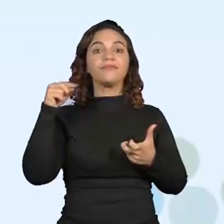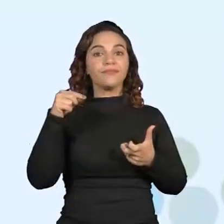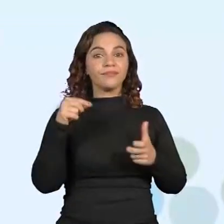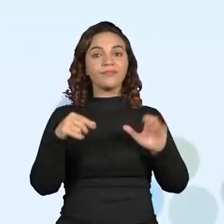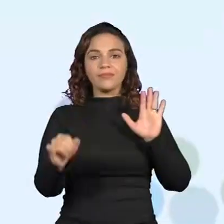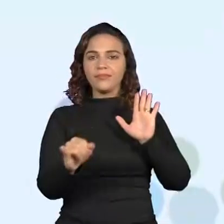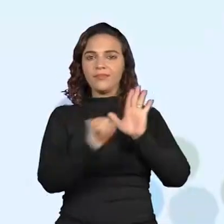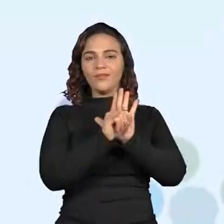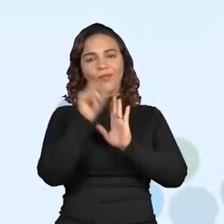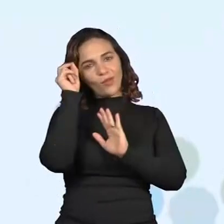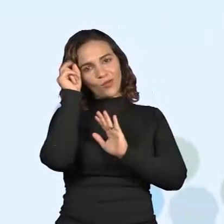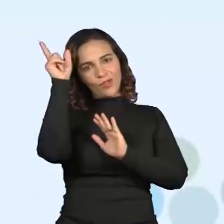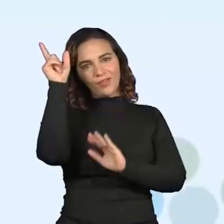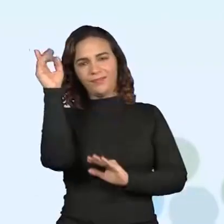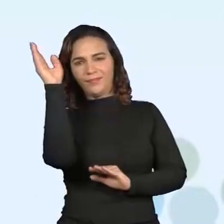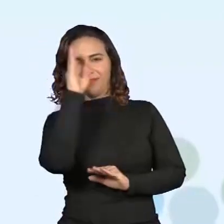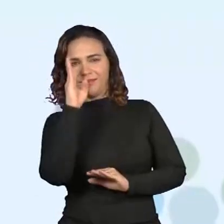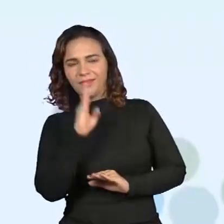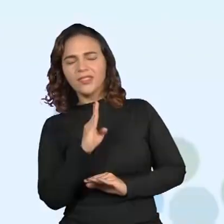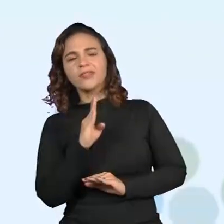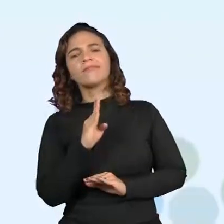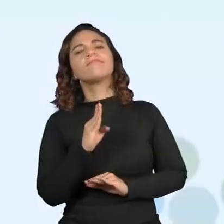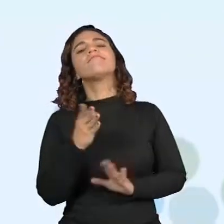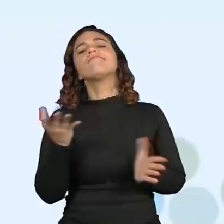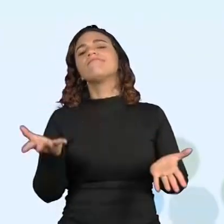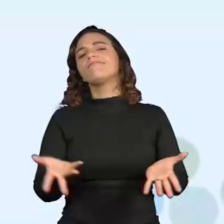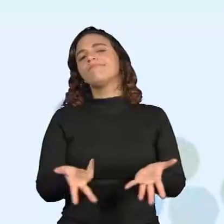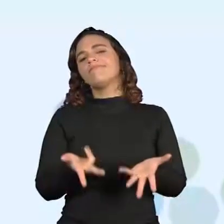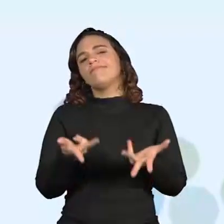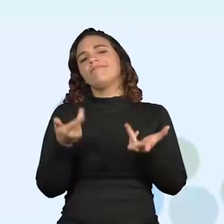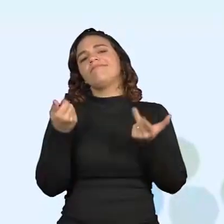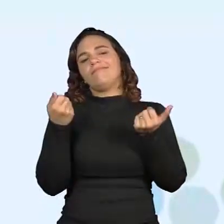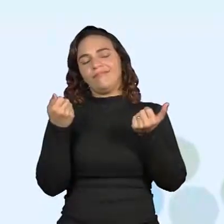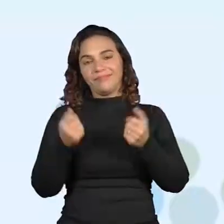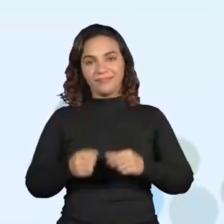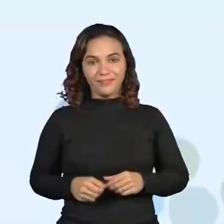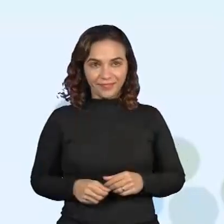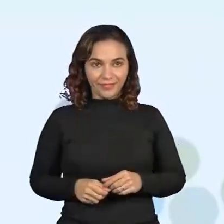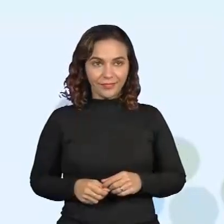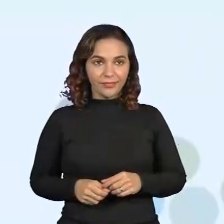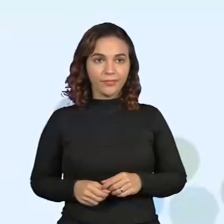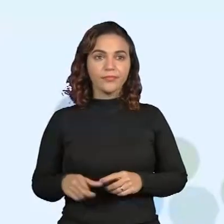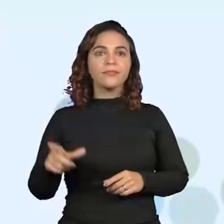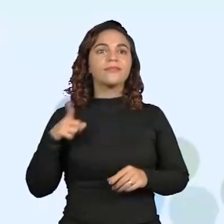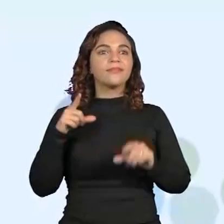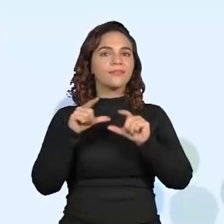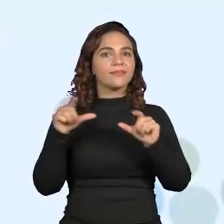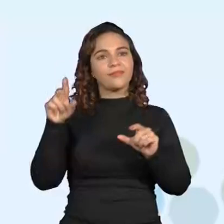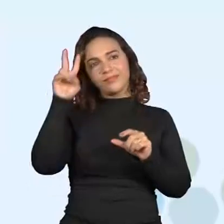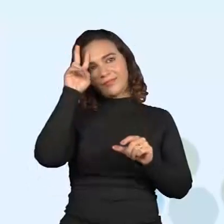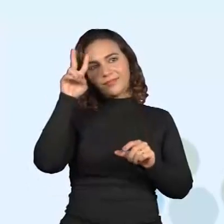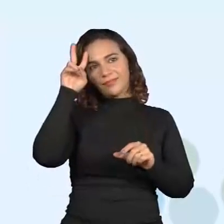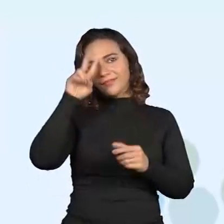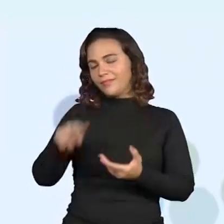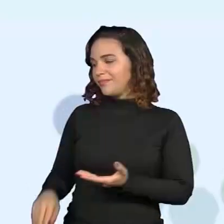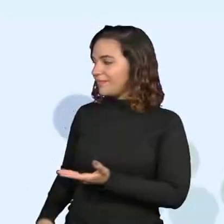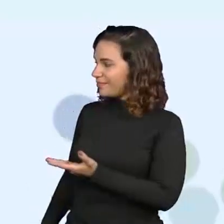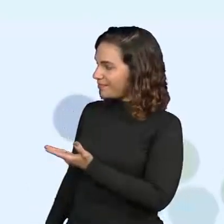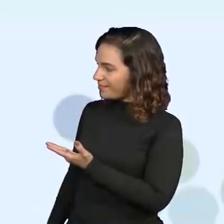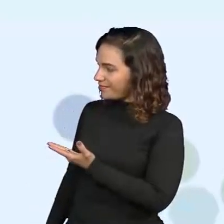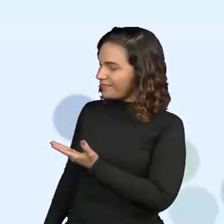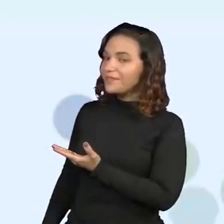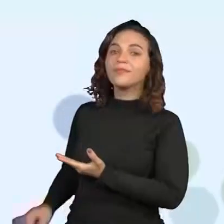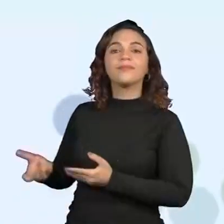brasileira, tão rica e cheia de inspirações. Coloquei um lembretinho para você consultar lá